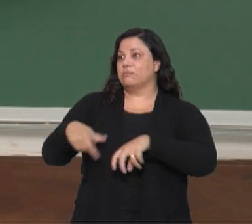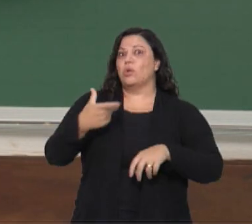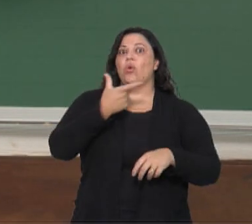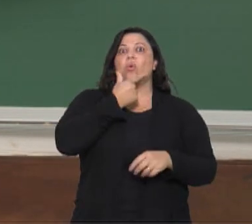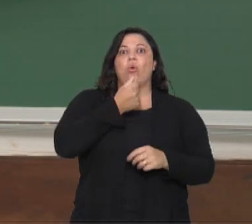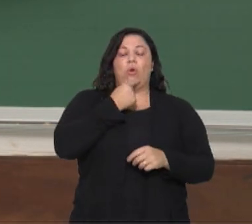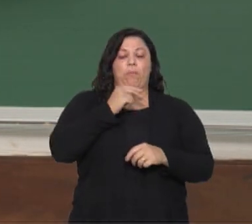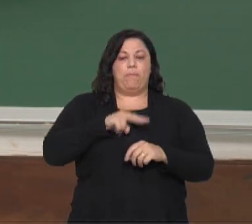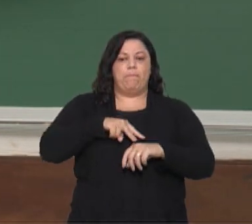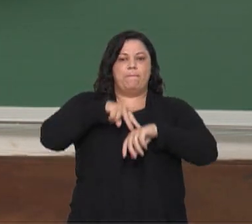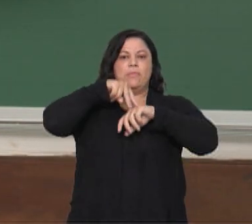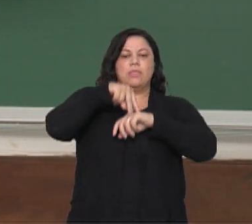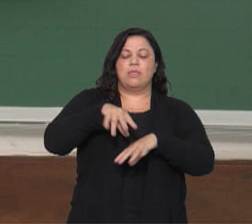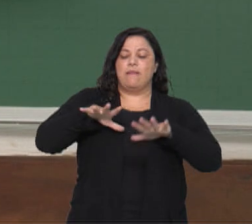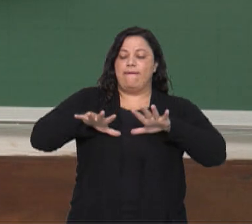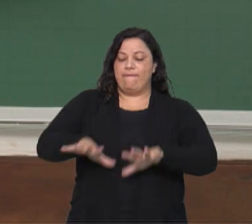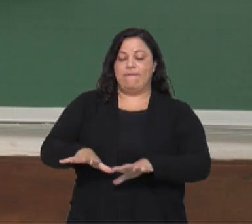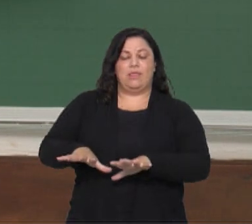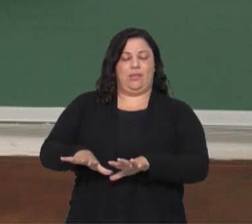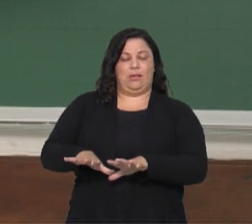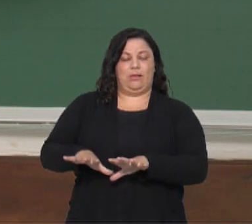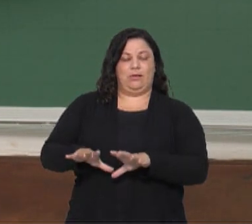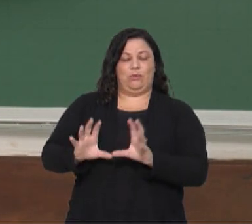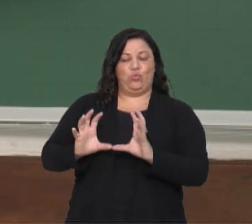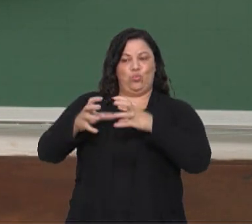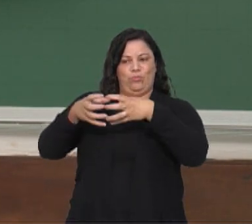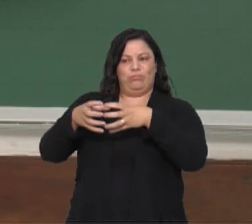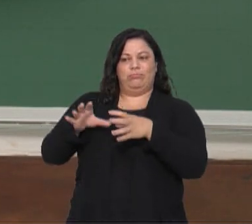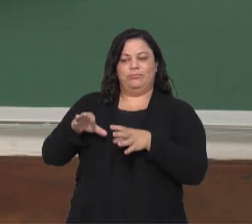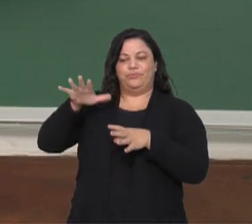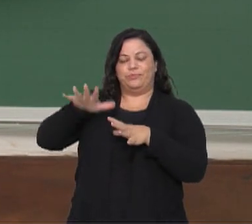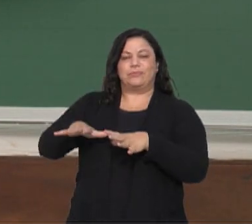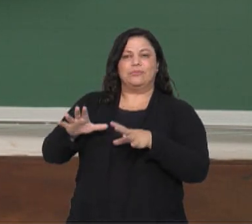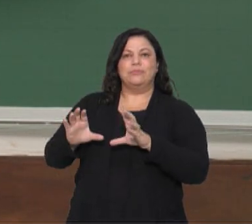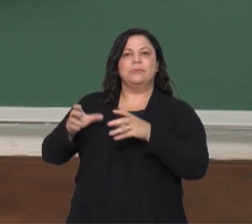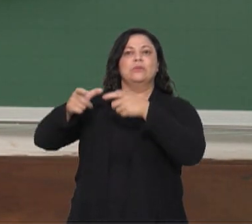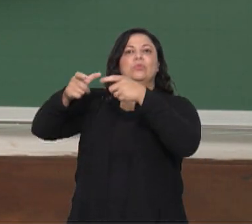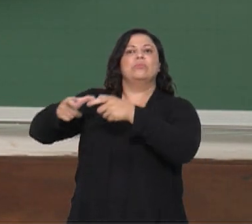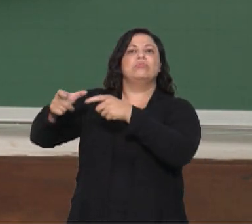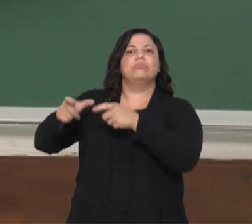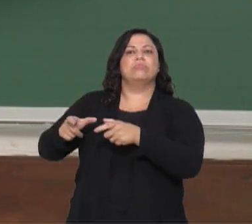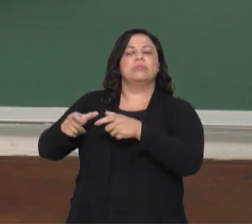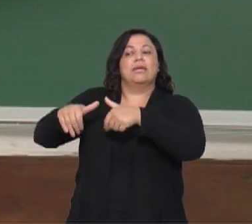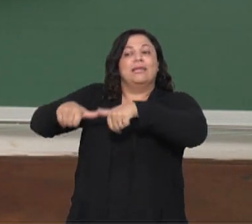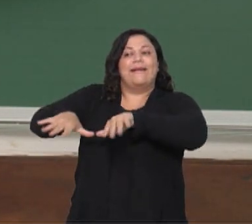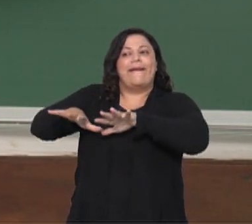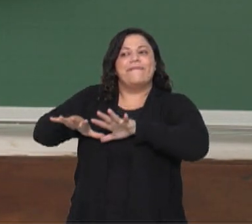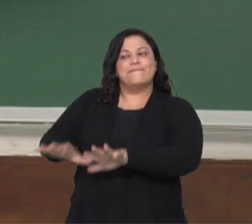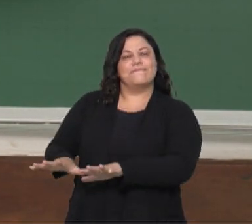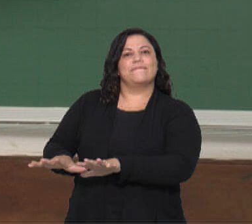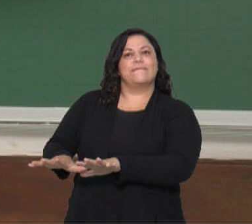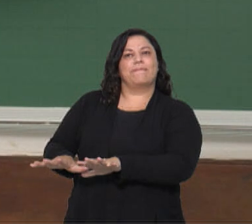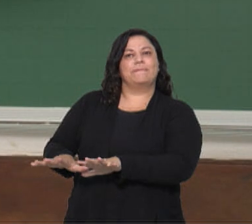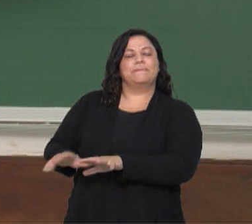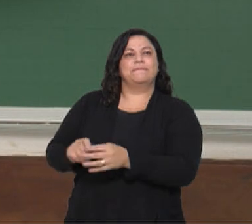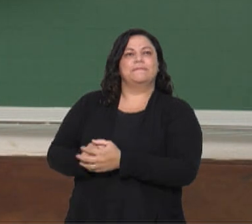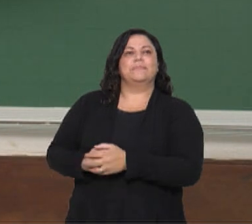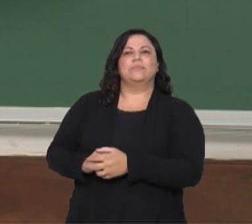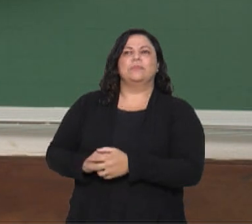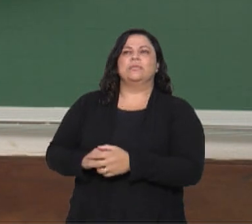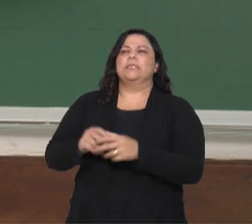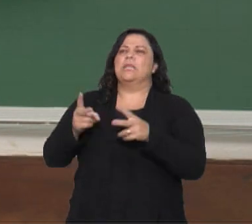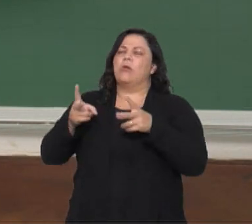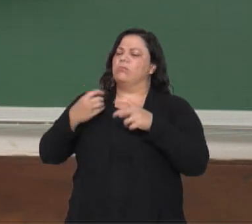no lugar, é o sedentarismo, isso é um dos impactos do desenvolvimento, inclusive, da agricultura. Aumenta a expectativa do